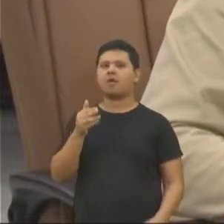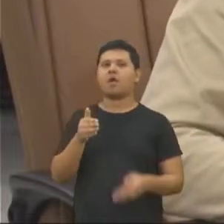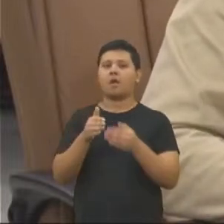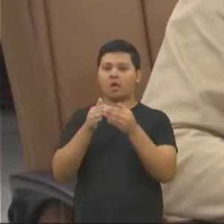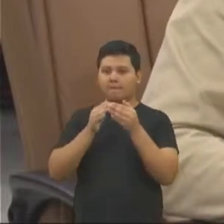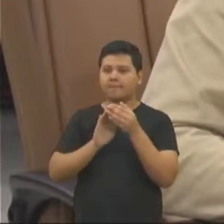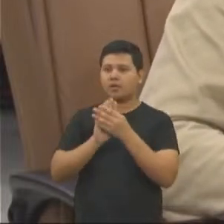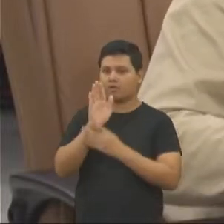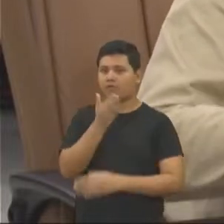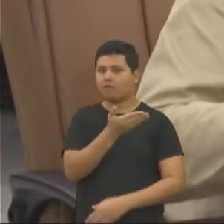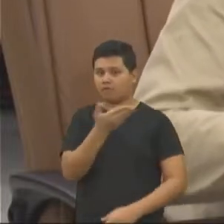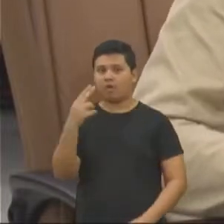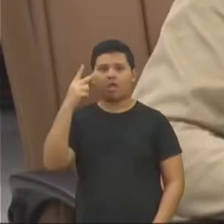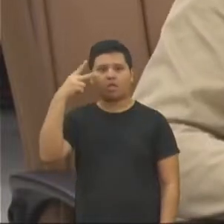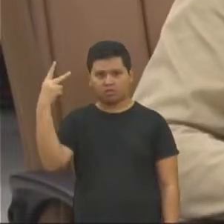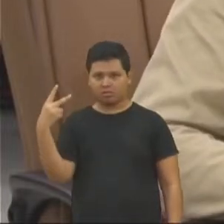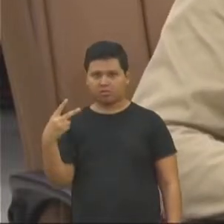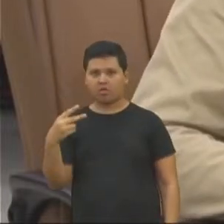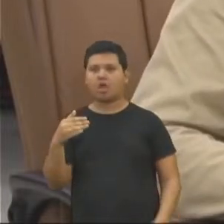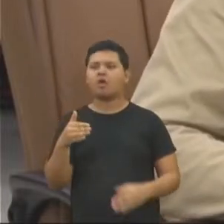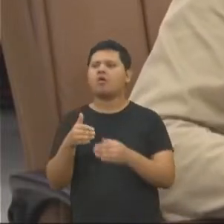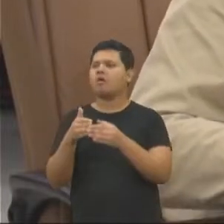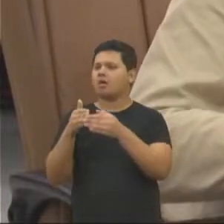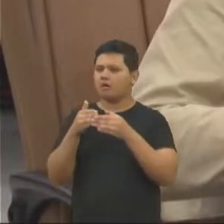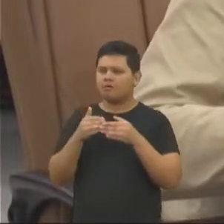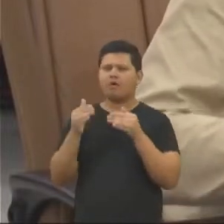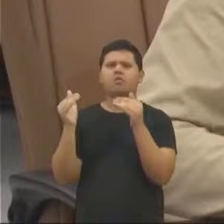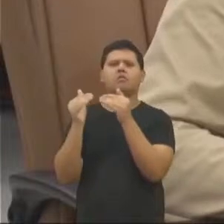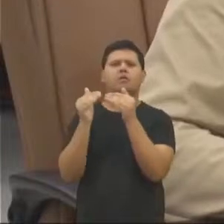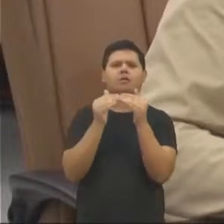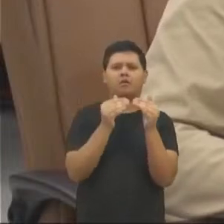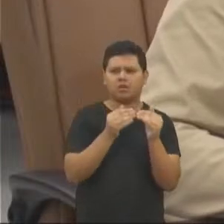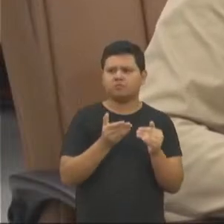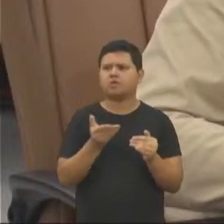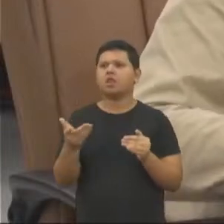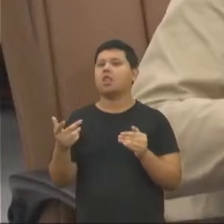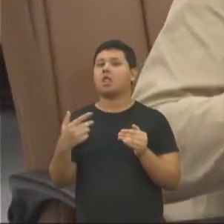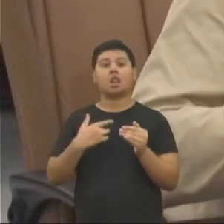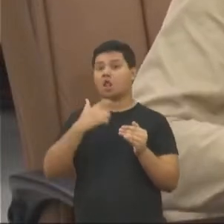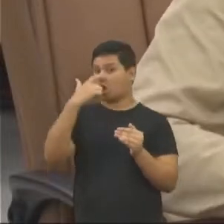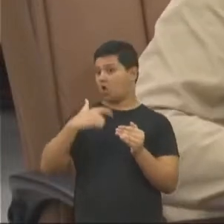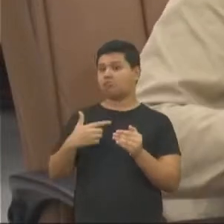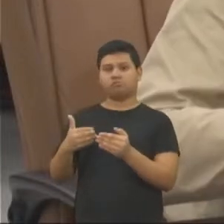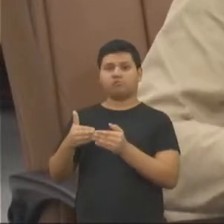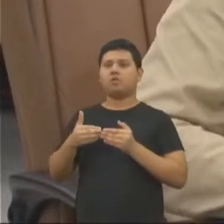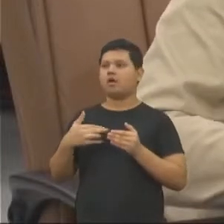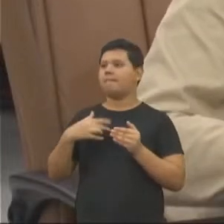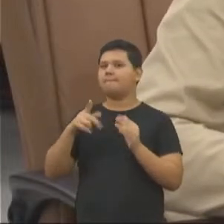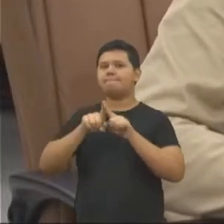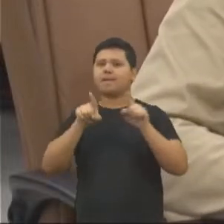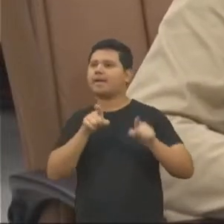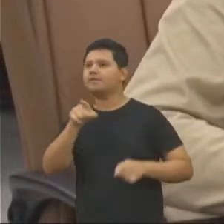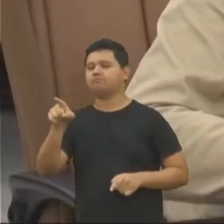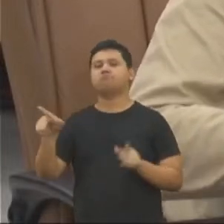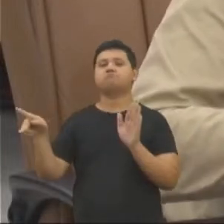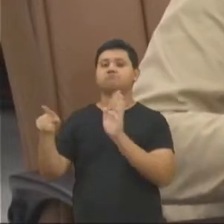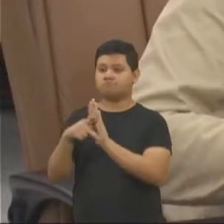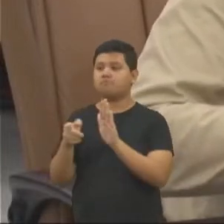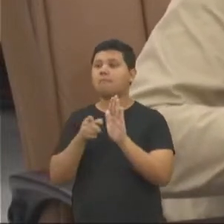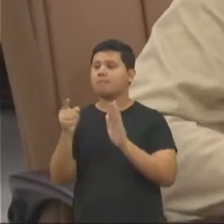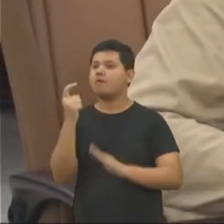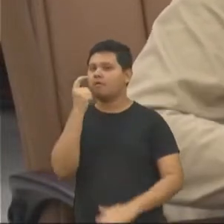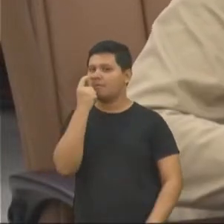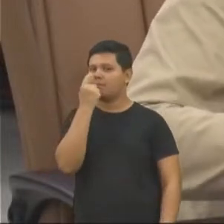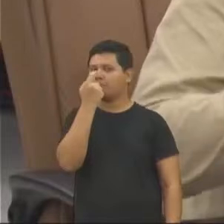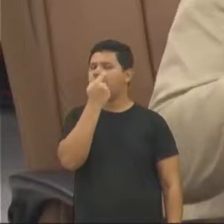dos vereadores favorável, porque vocês não estão votando para mim, estão votando para essa população do Parque Meia Lua, que